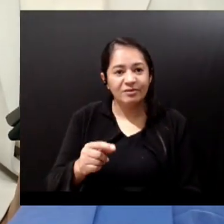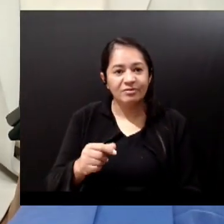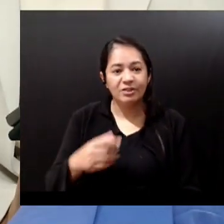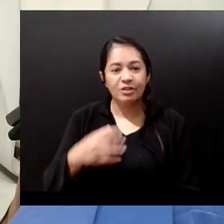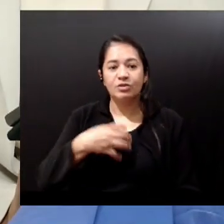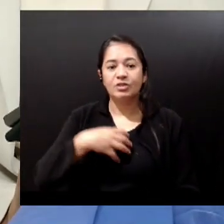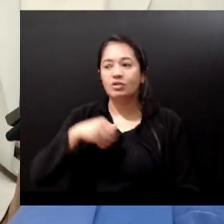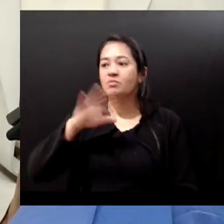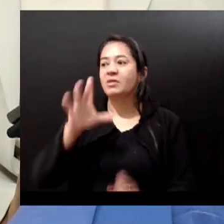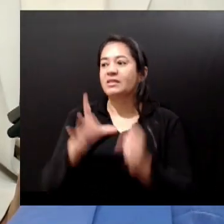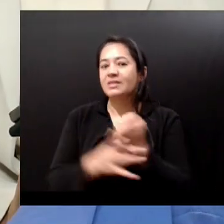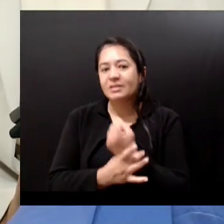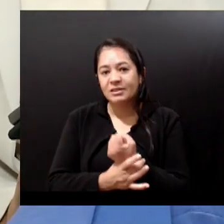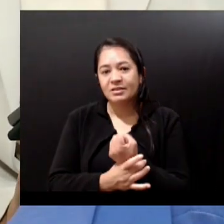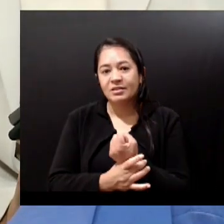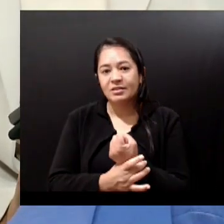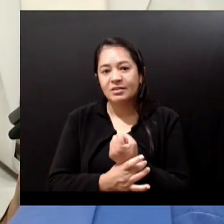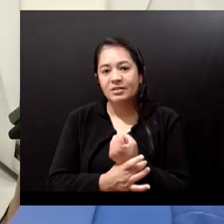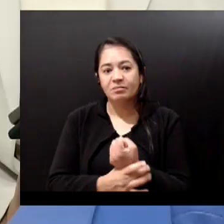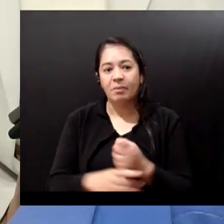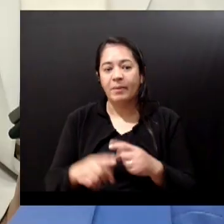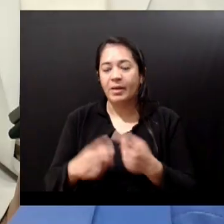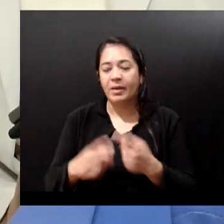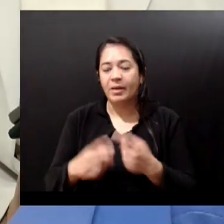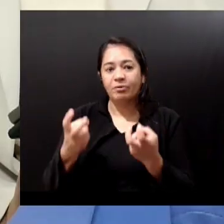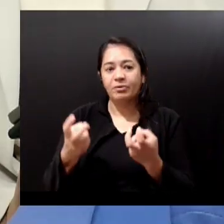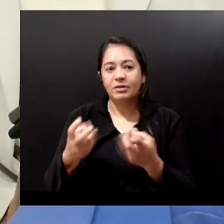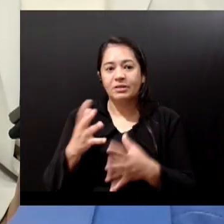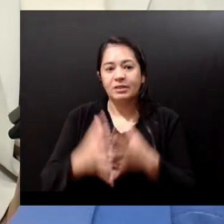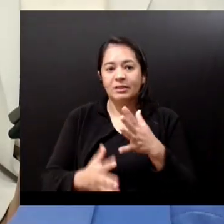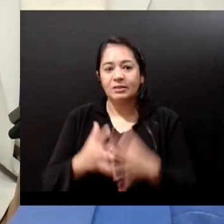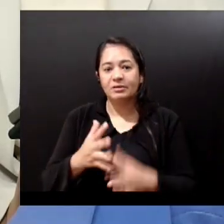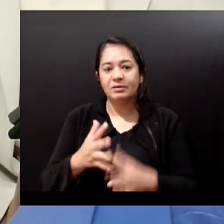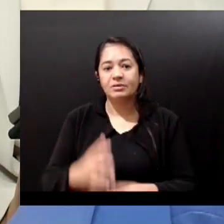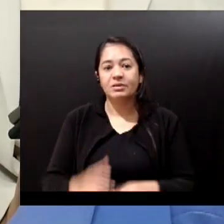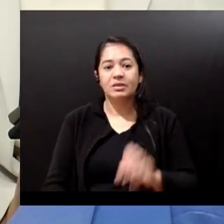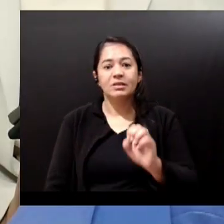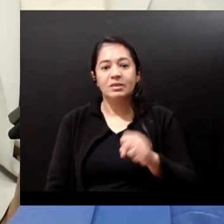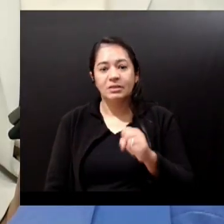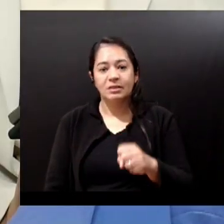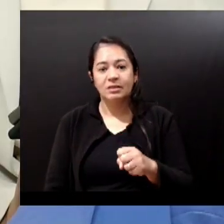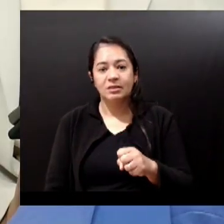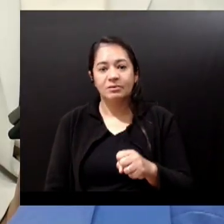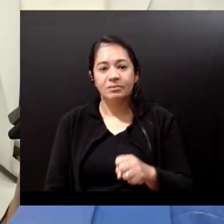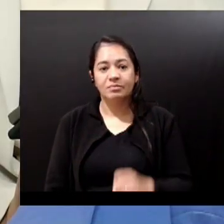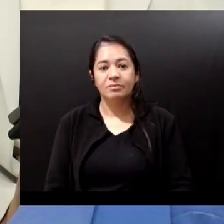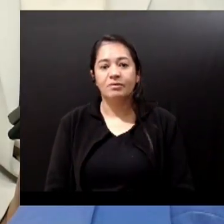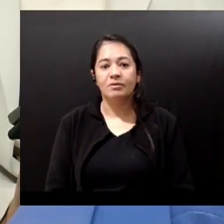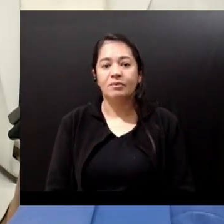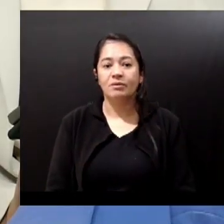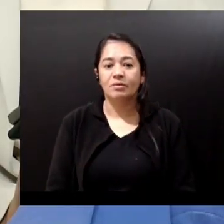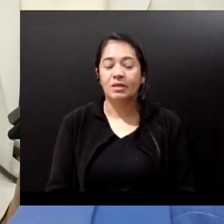Sim. E ela não percebe quanto que isso pode estar atrapalhando ela. Exato. Às vezes justamente, às vezes a roupa pode